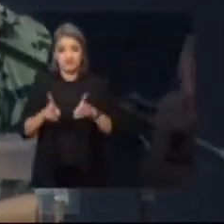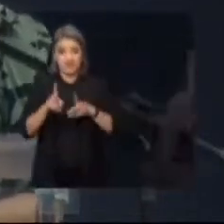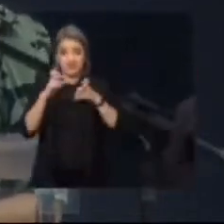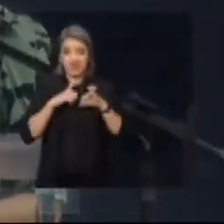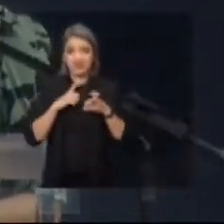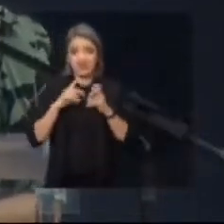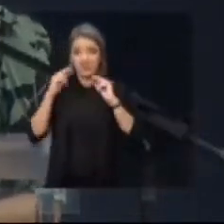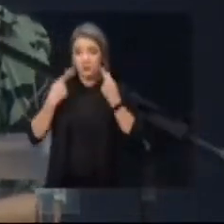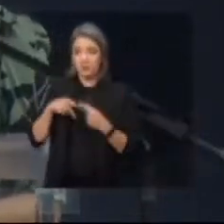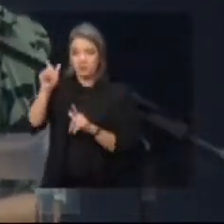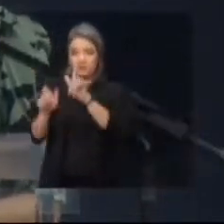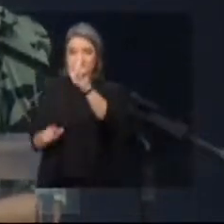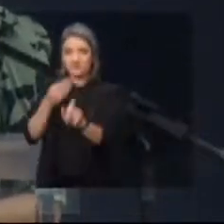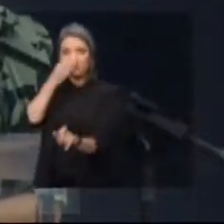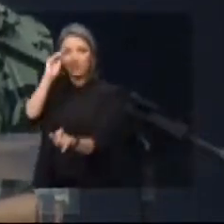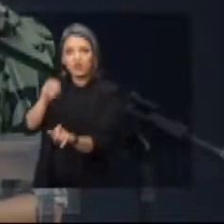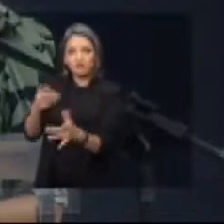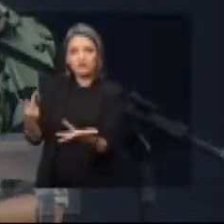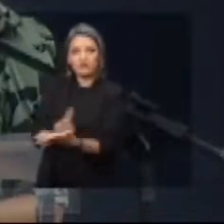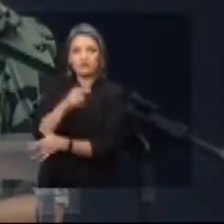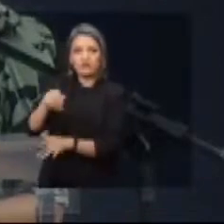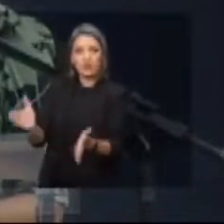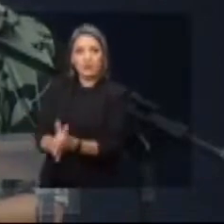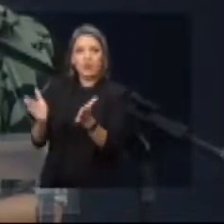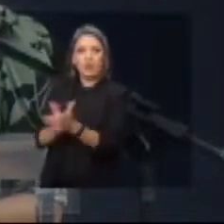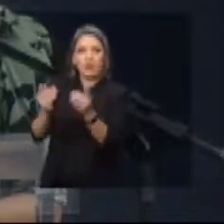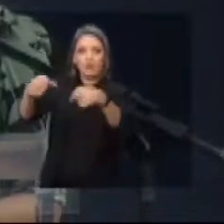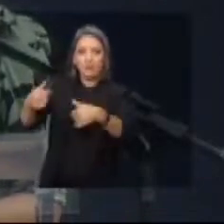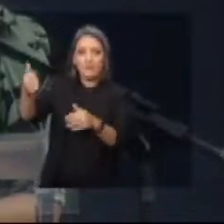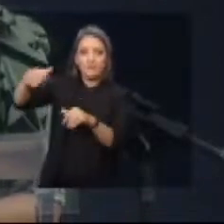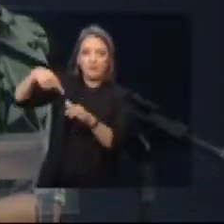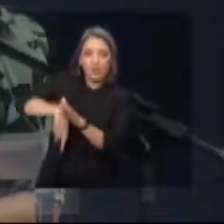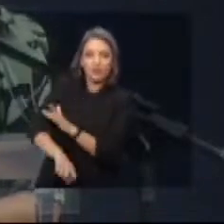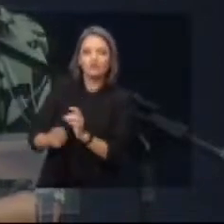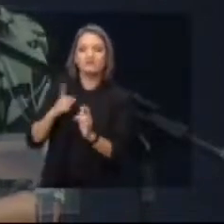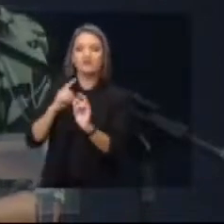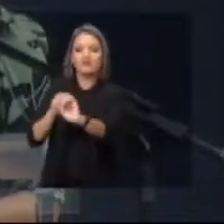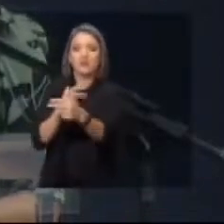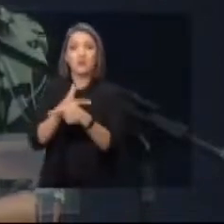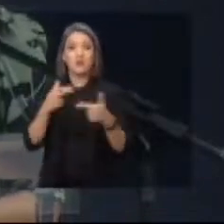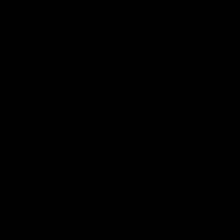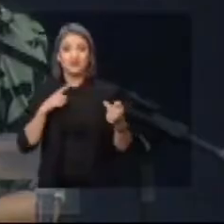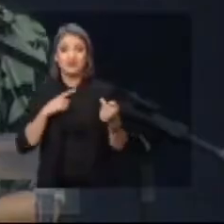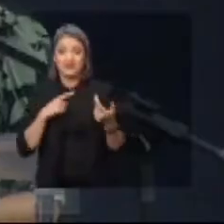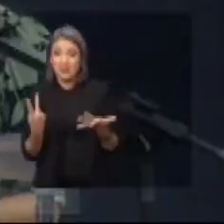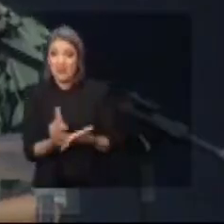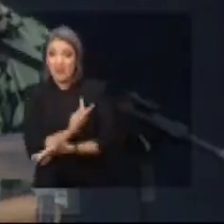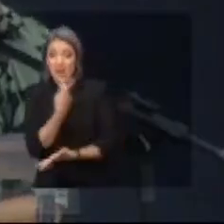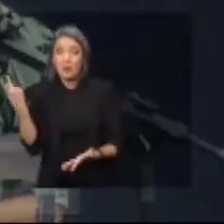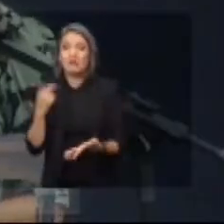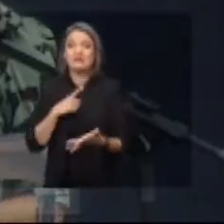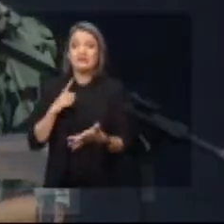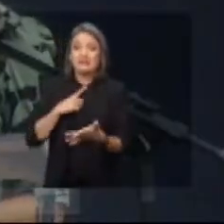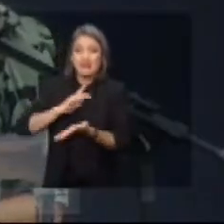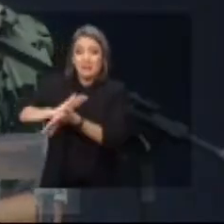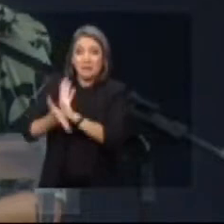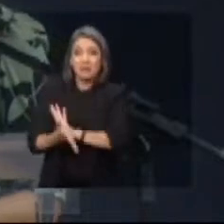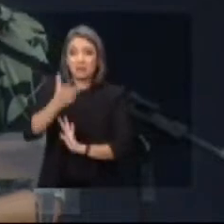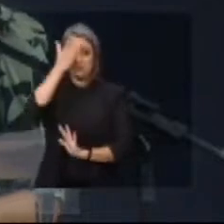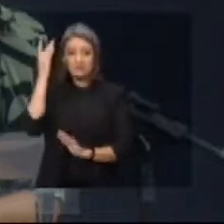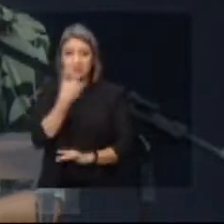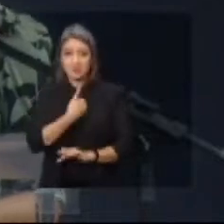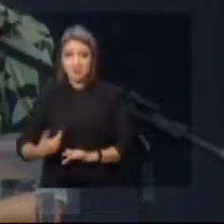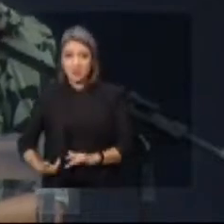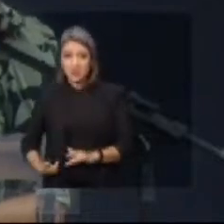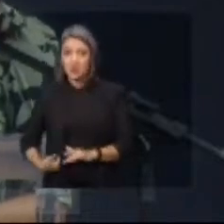por seres humanos em situação de extrema pobreza lamentavelmente social com elaparofobia os agentes públicos subtraem e